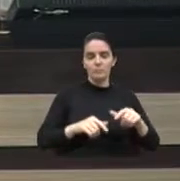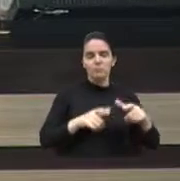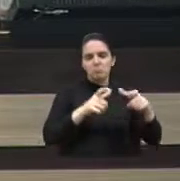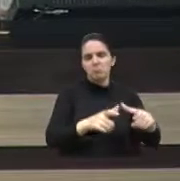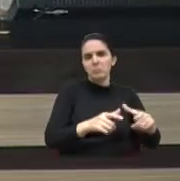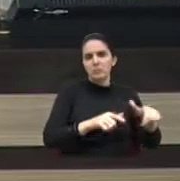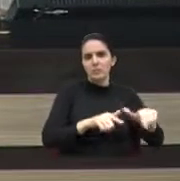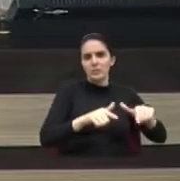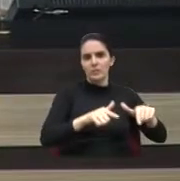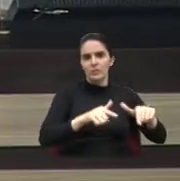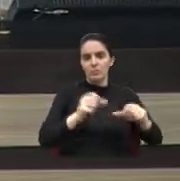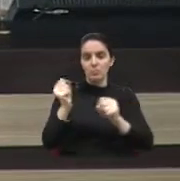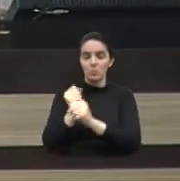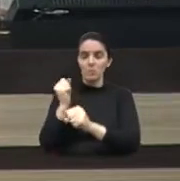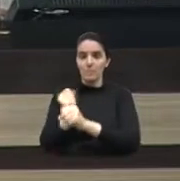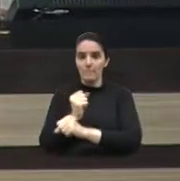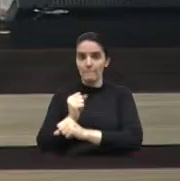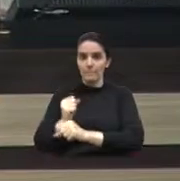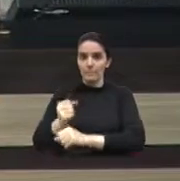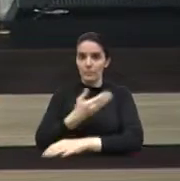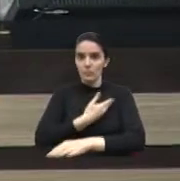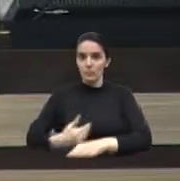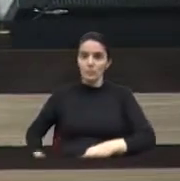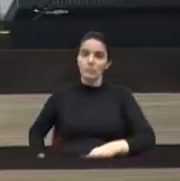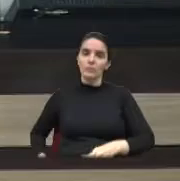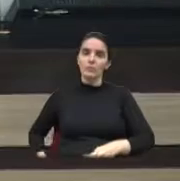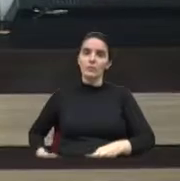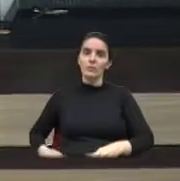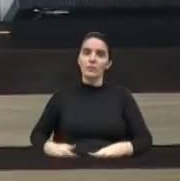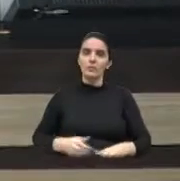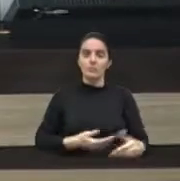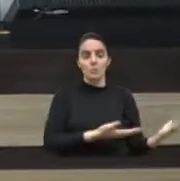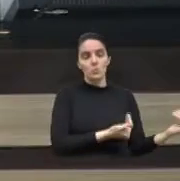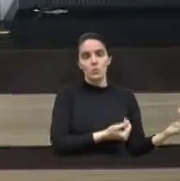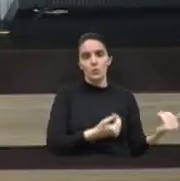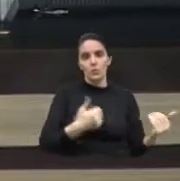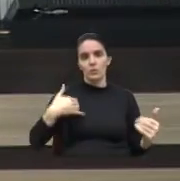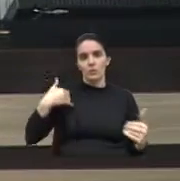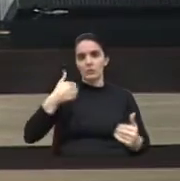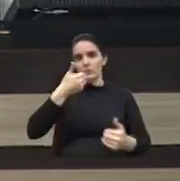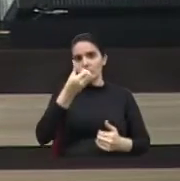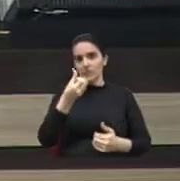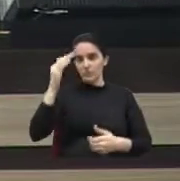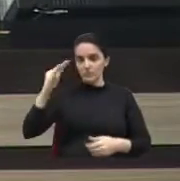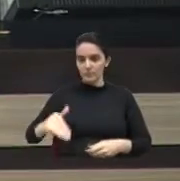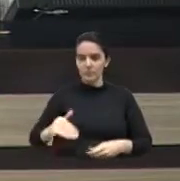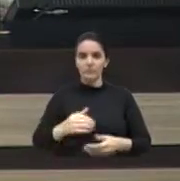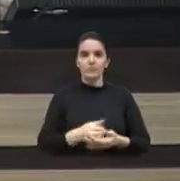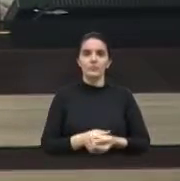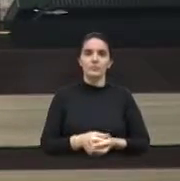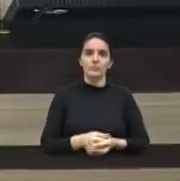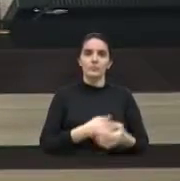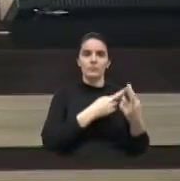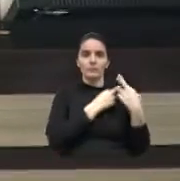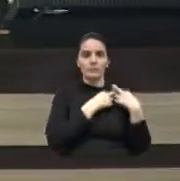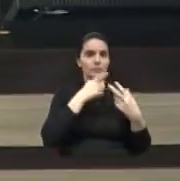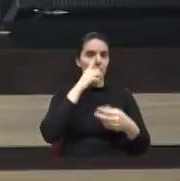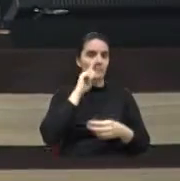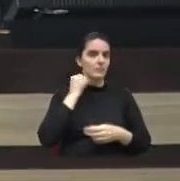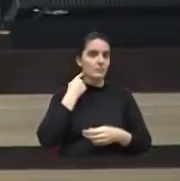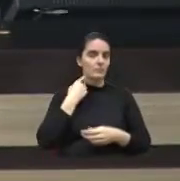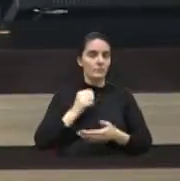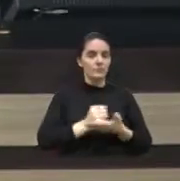em obras públicas para inserção de menores aprendizes. Vereador Newton Santos, PRB. Encaminhe-se às